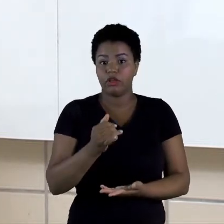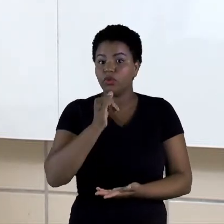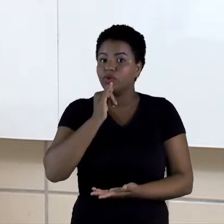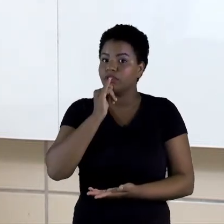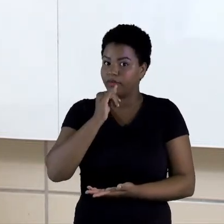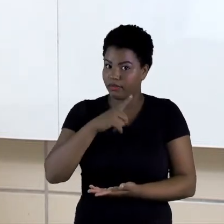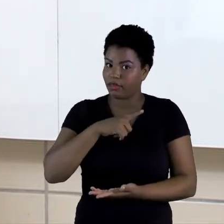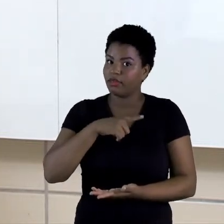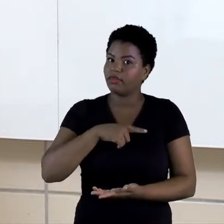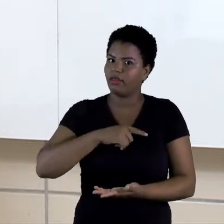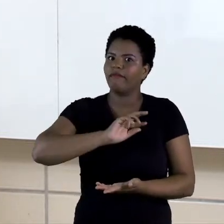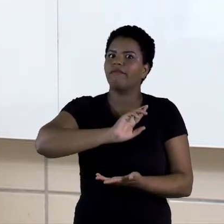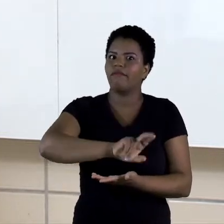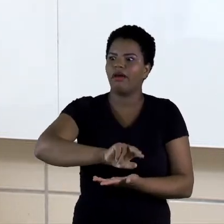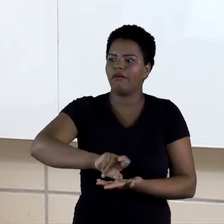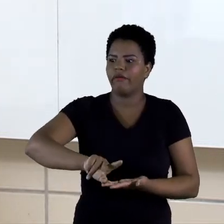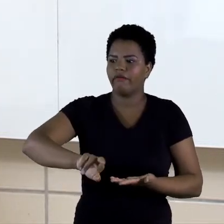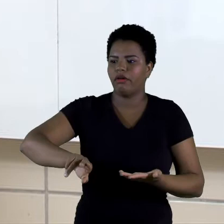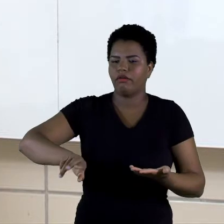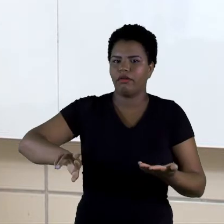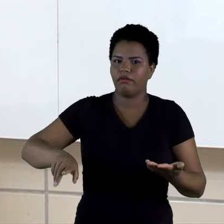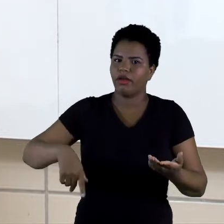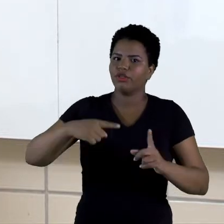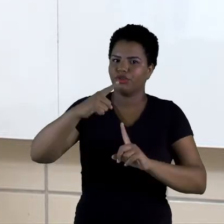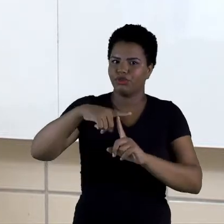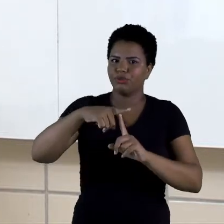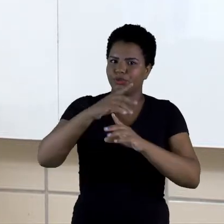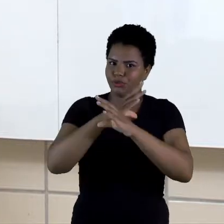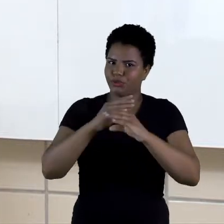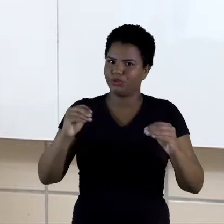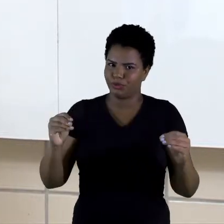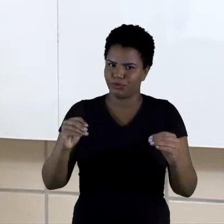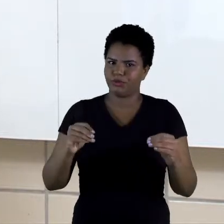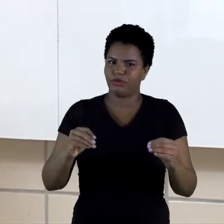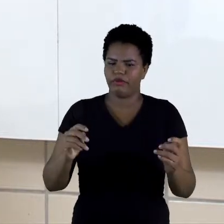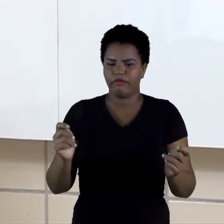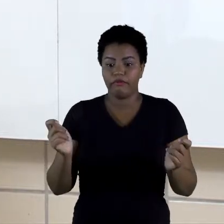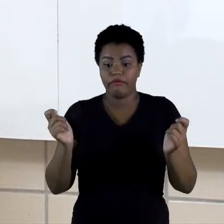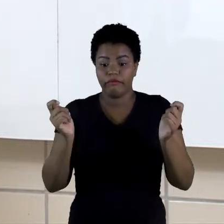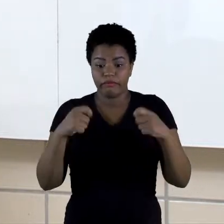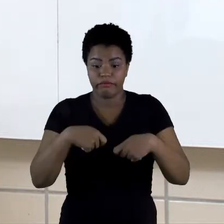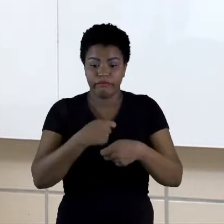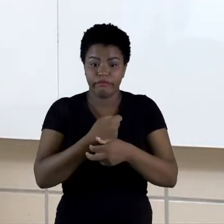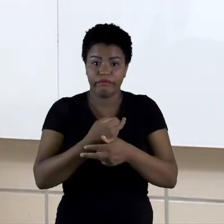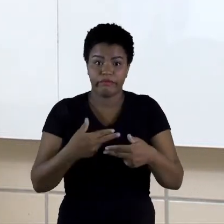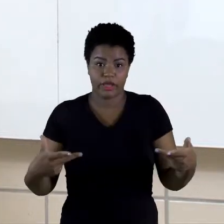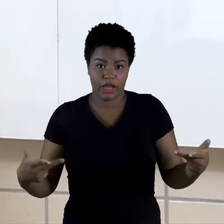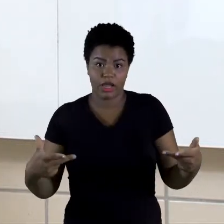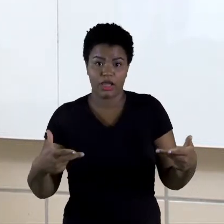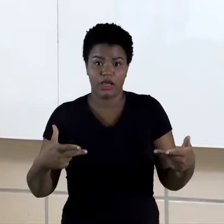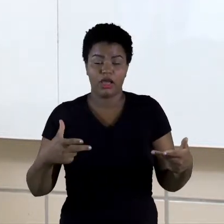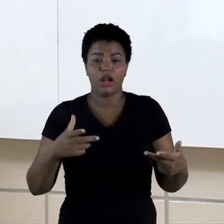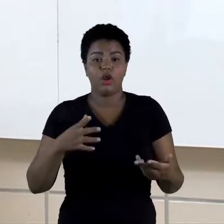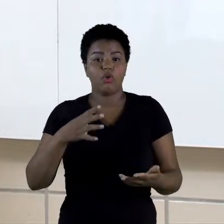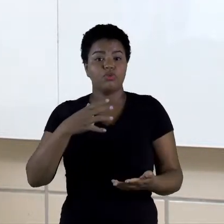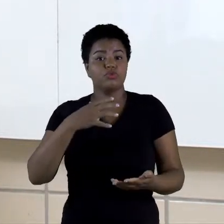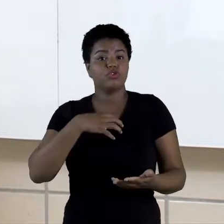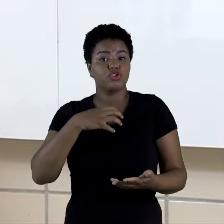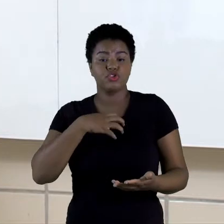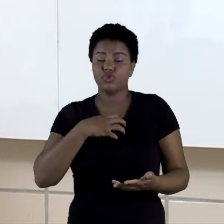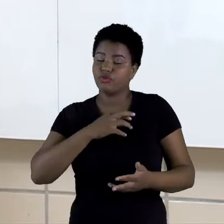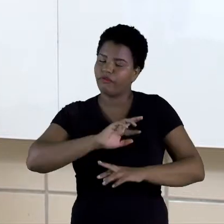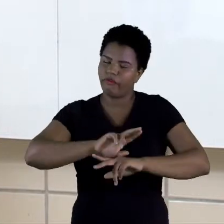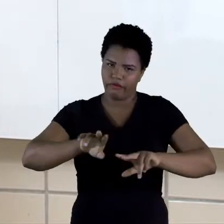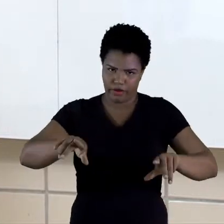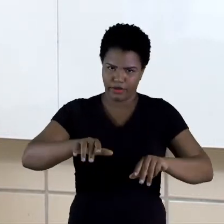tem diversos motivos de conjunções, né? Diversas possibilidades com diversas intenções.